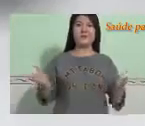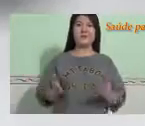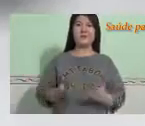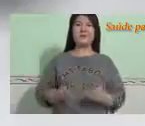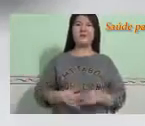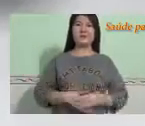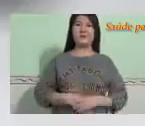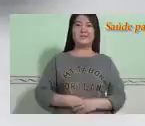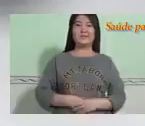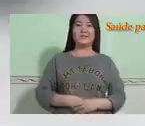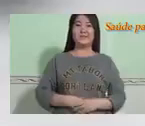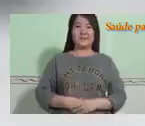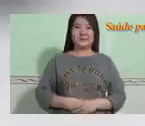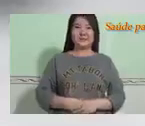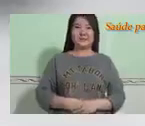Além disso,